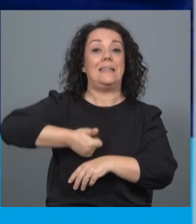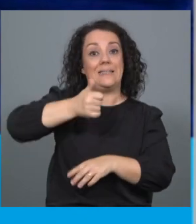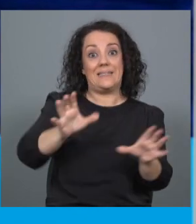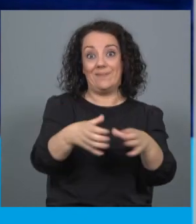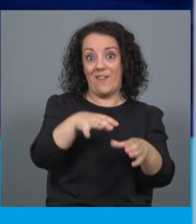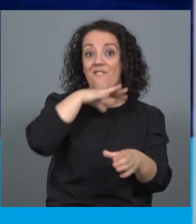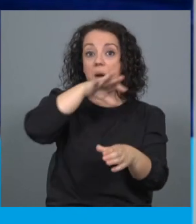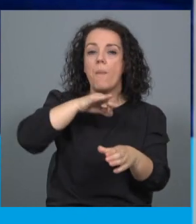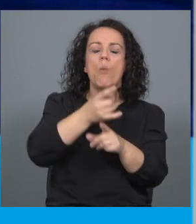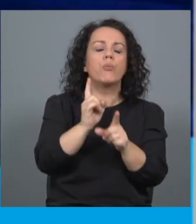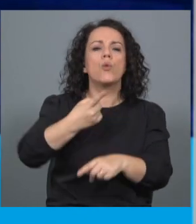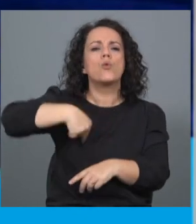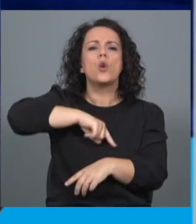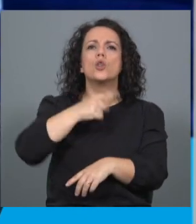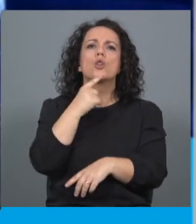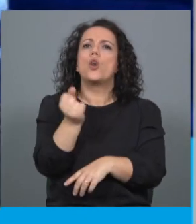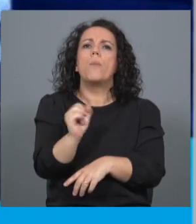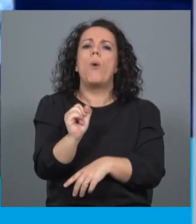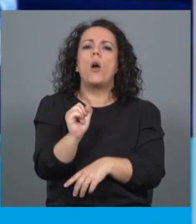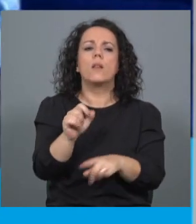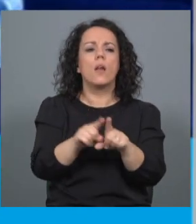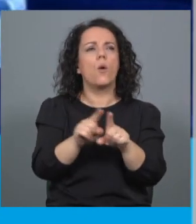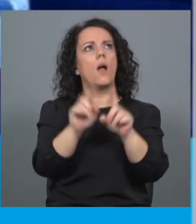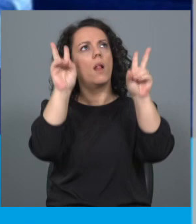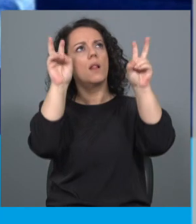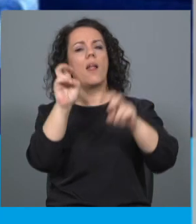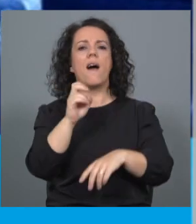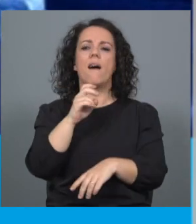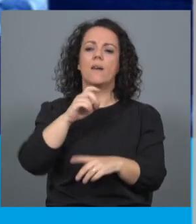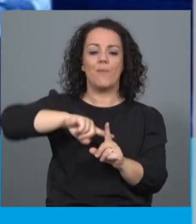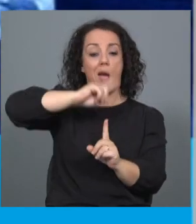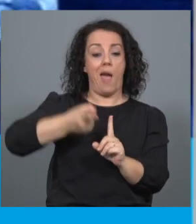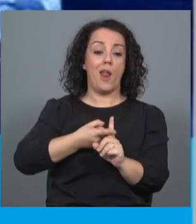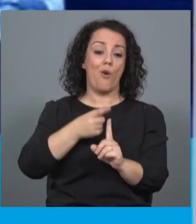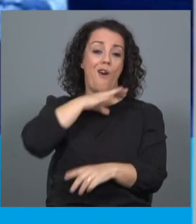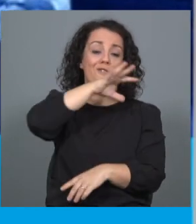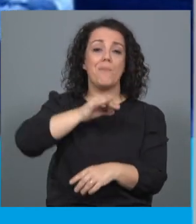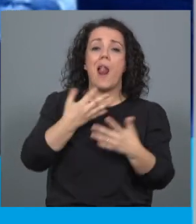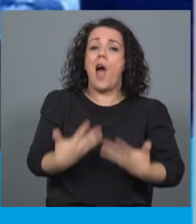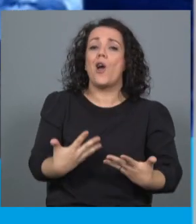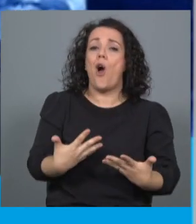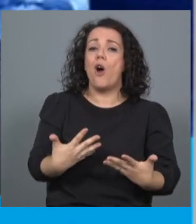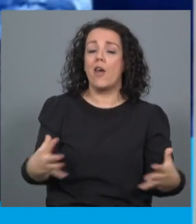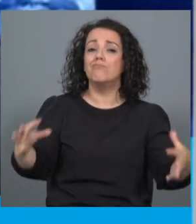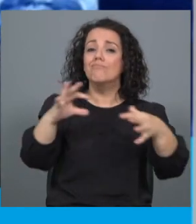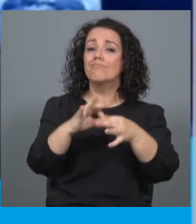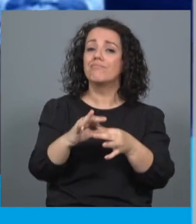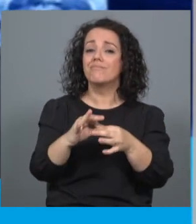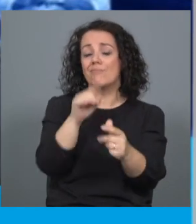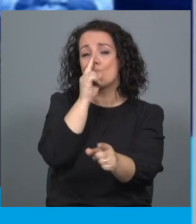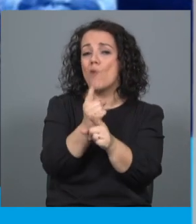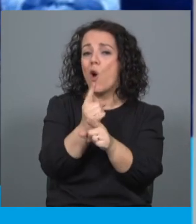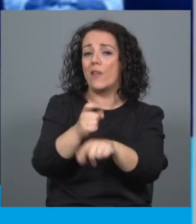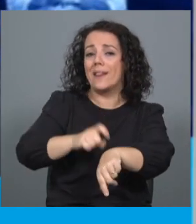podemos tirar do contexto o ano da família que estamos a ver, a família Amores Letícia. Portanto, creio que